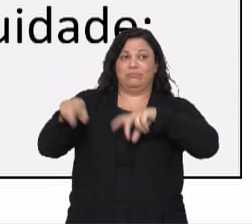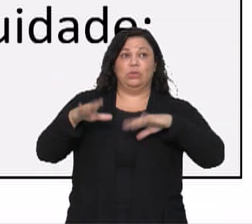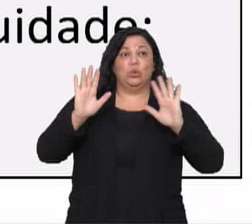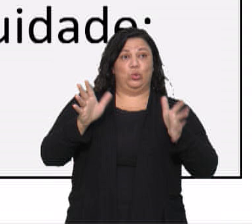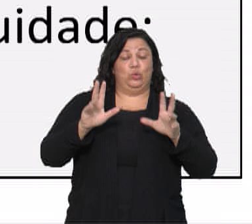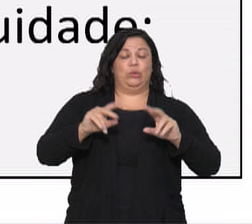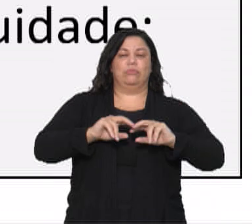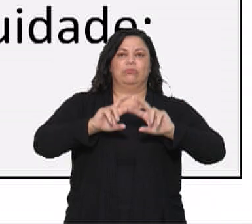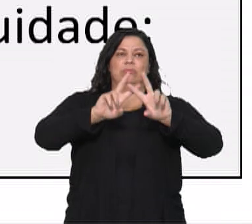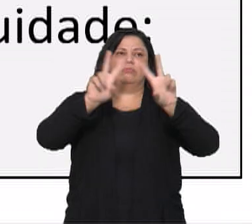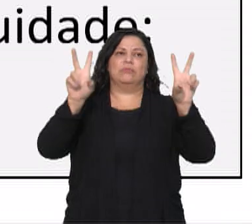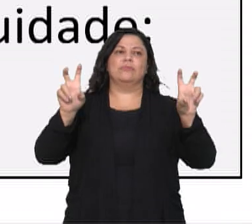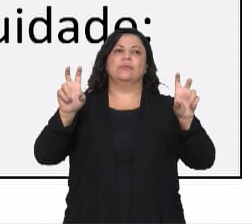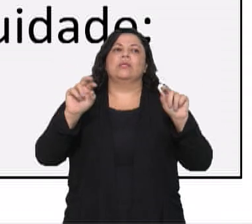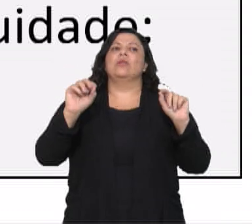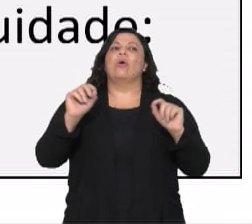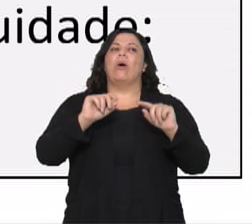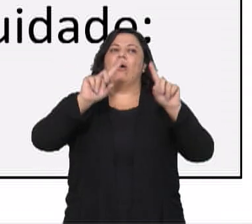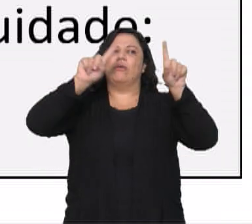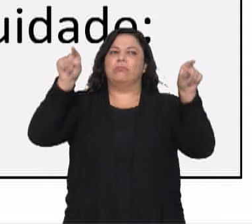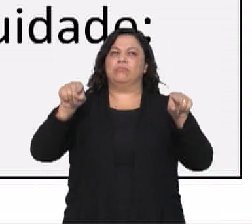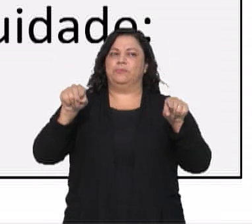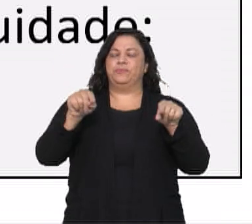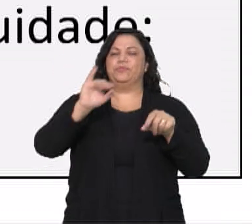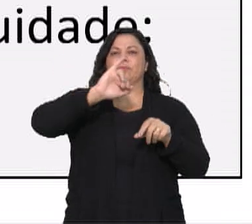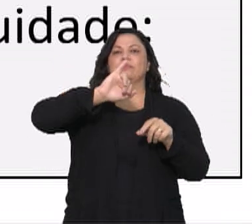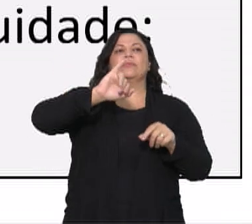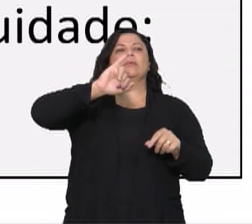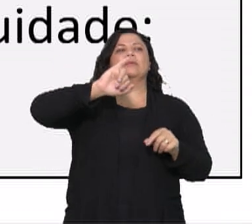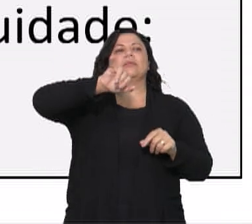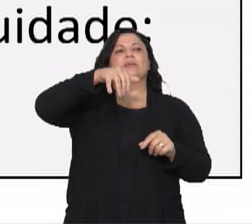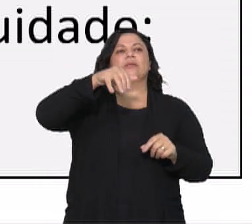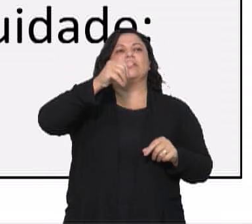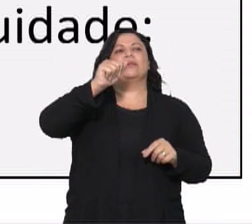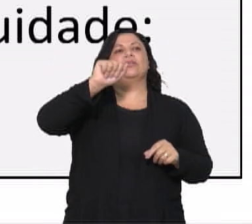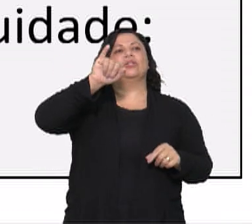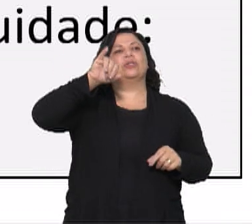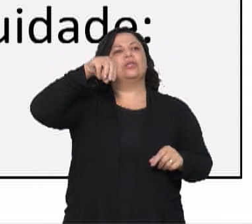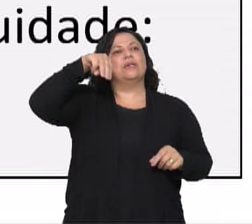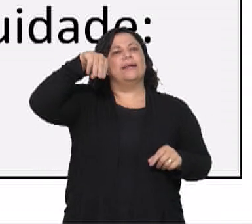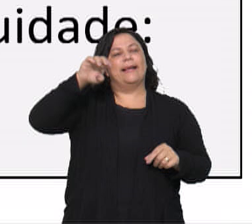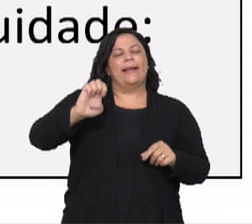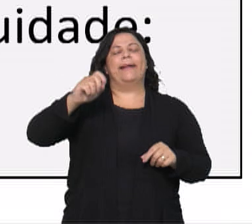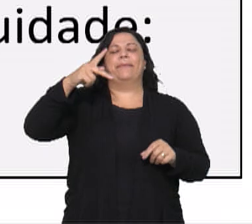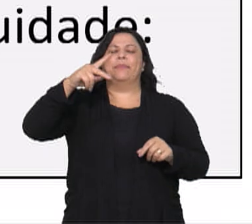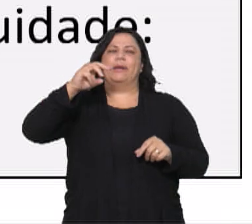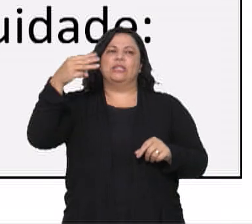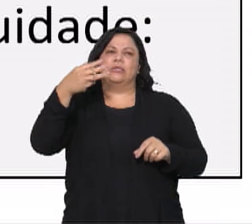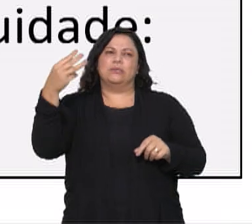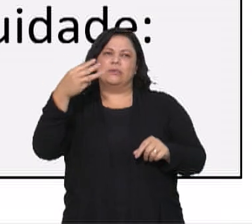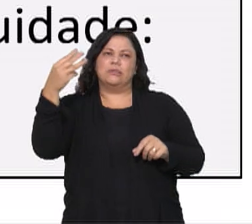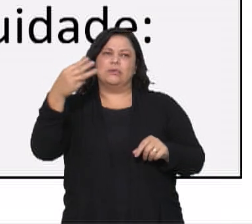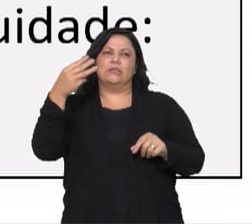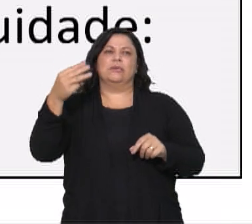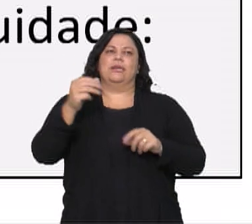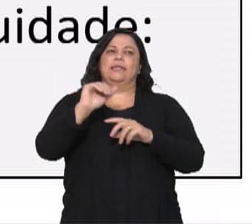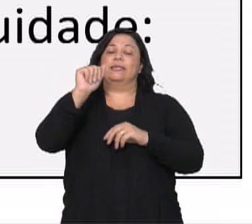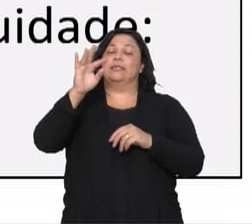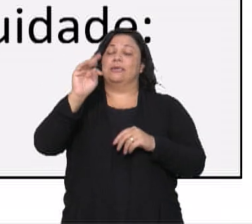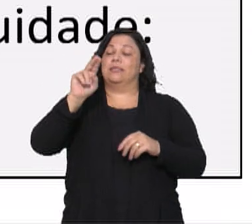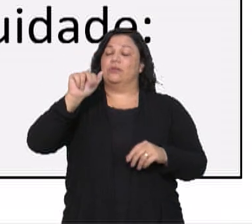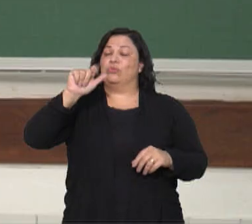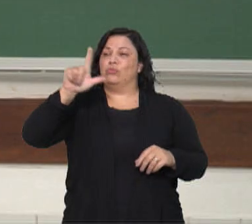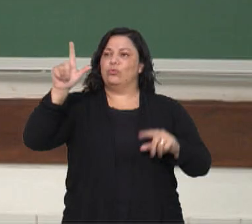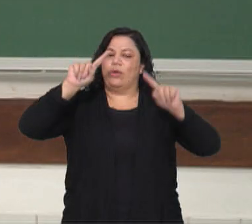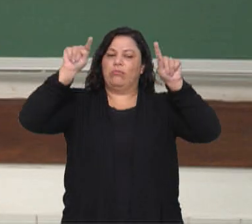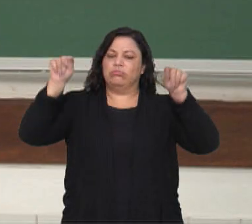historiador Jaime Pinsky, do professor, e a agricultura no Neolítico sempre próxima das margens dos principais rios da antiguidade, civilizações fluviais.